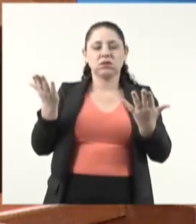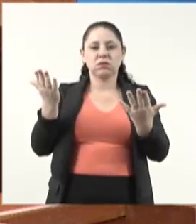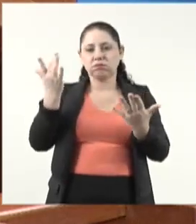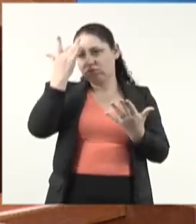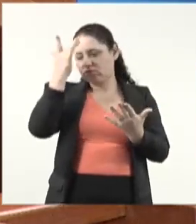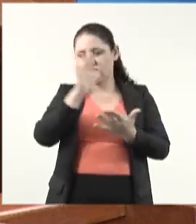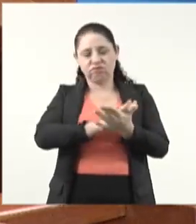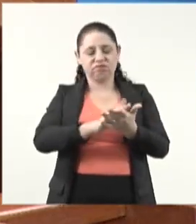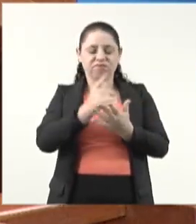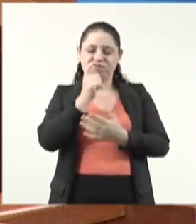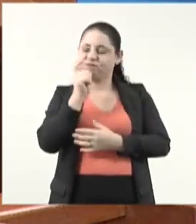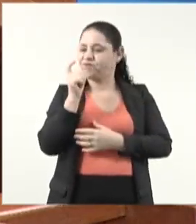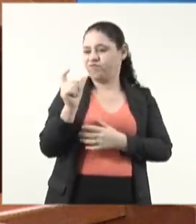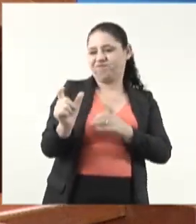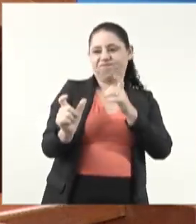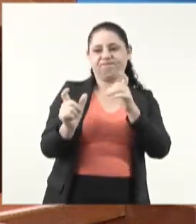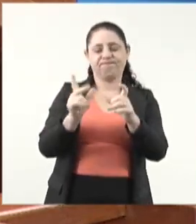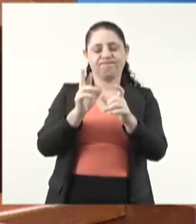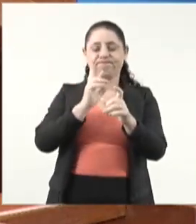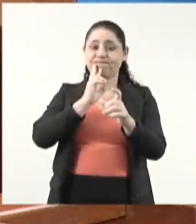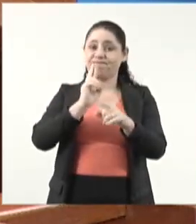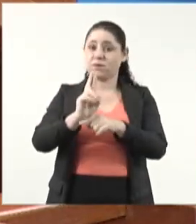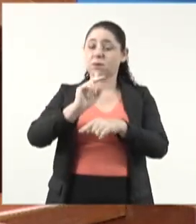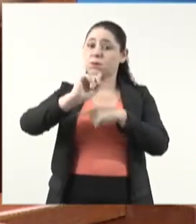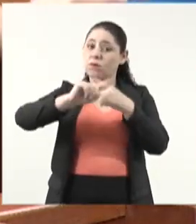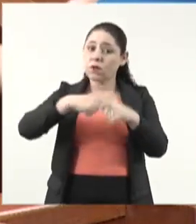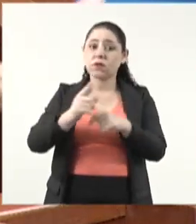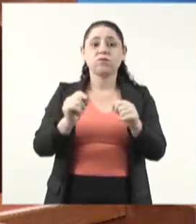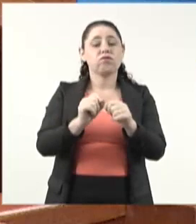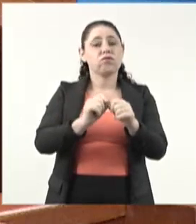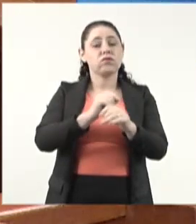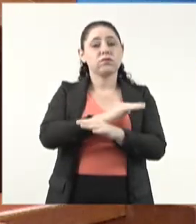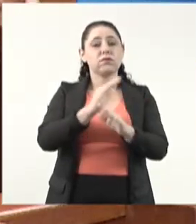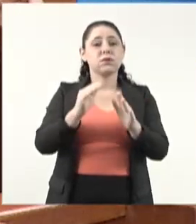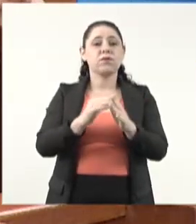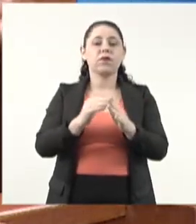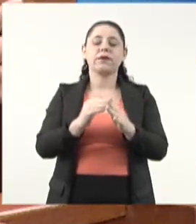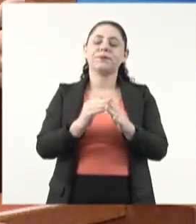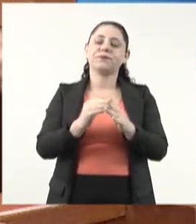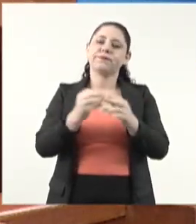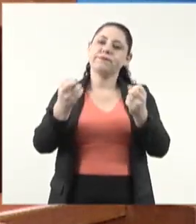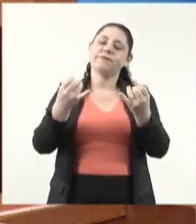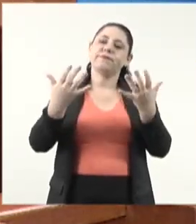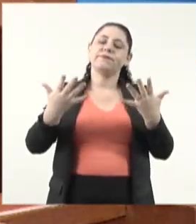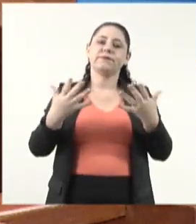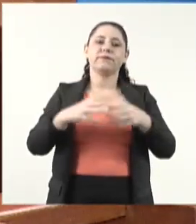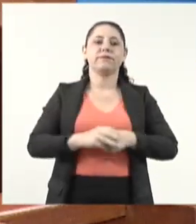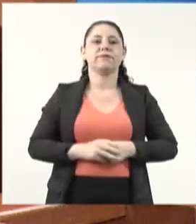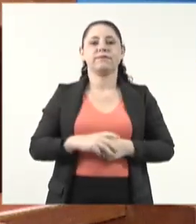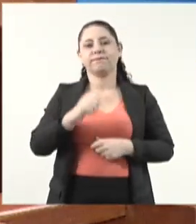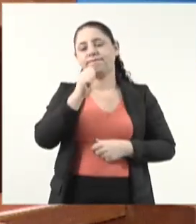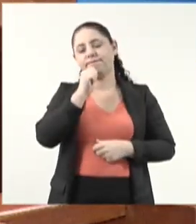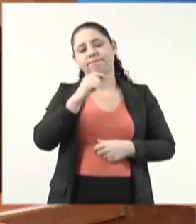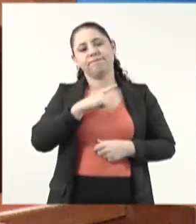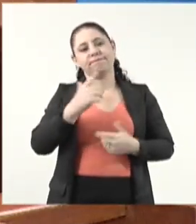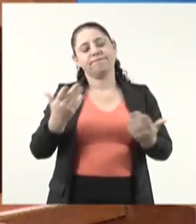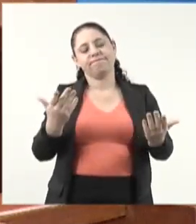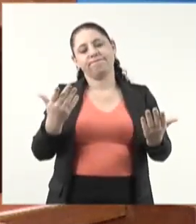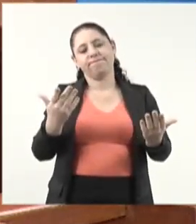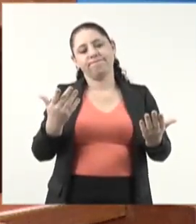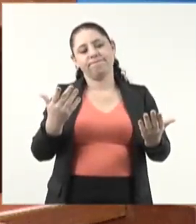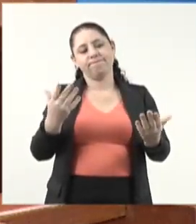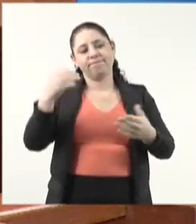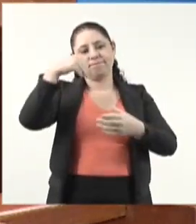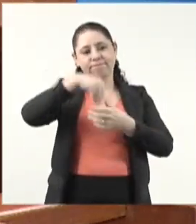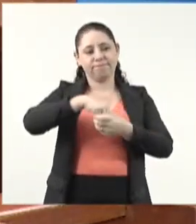né, com palavras muito ofensivas. E depois que nós fizemos toda essa pedagogia, né, nós ainda tivemos o dissabor de, dentro